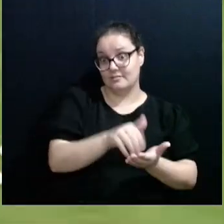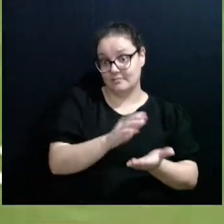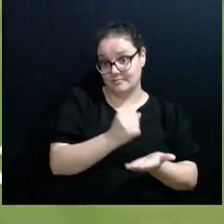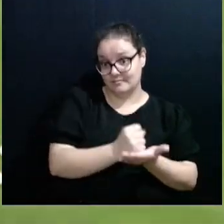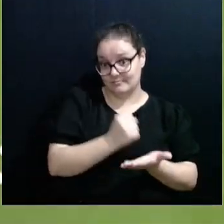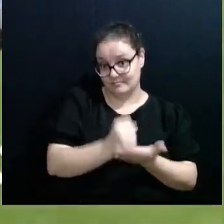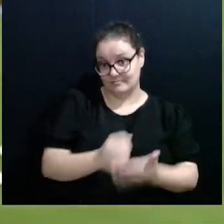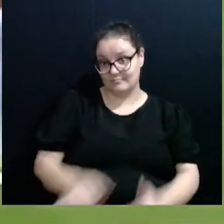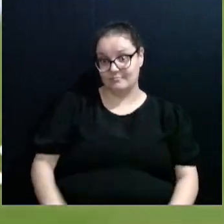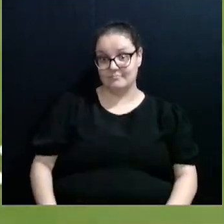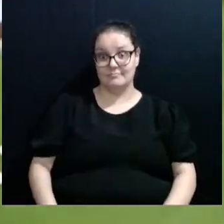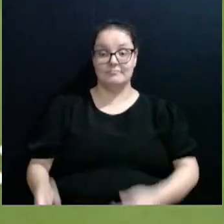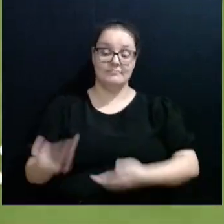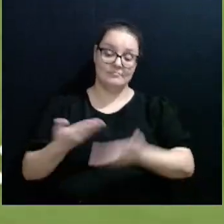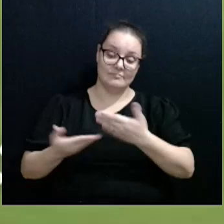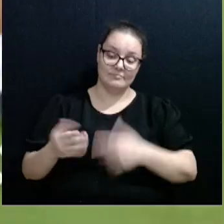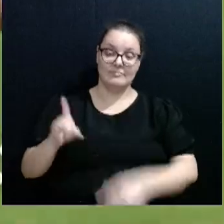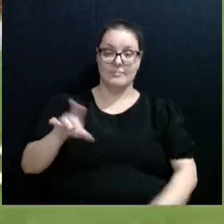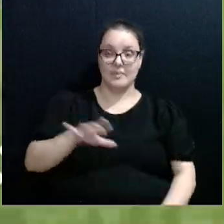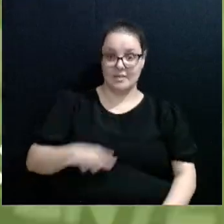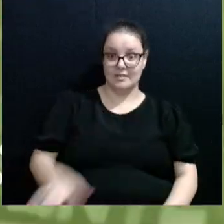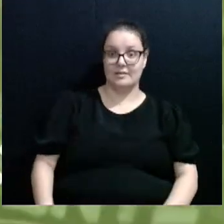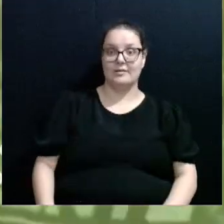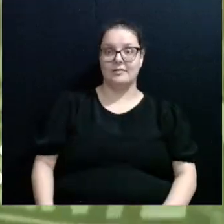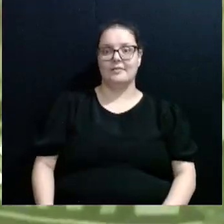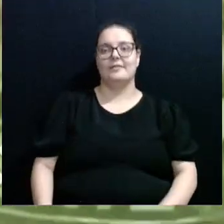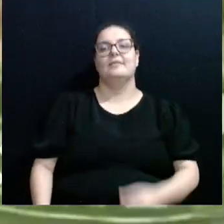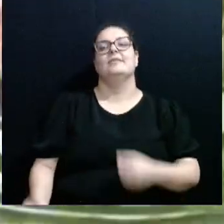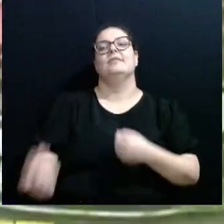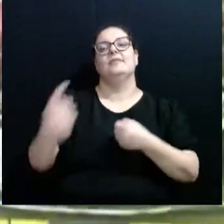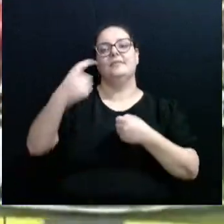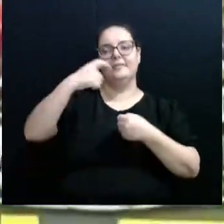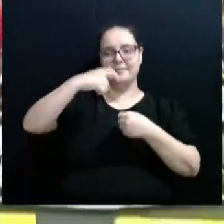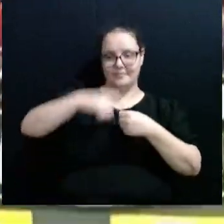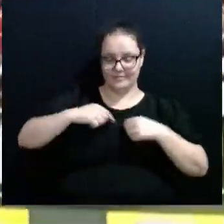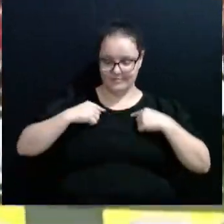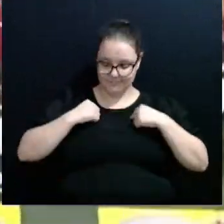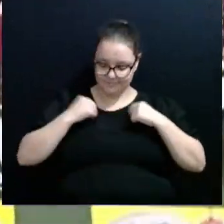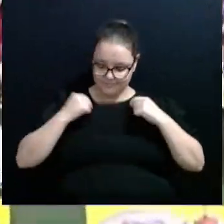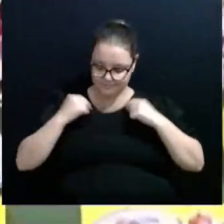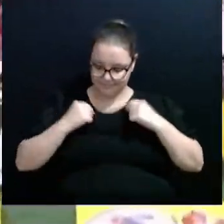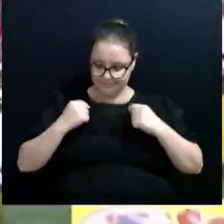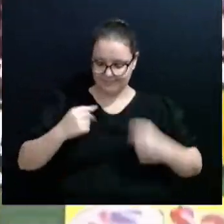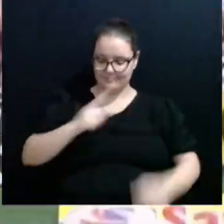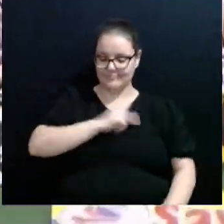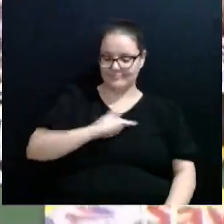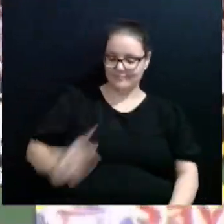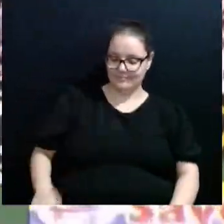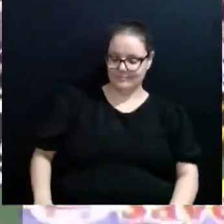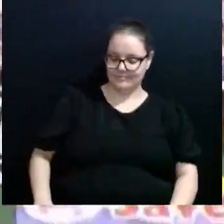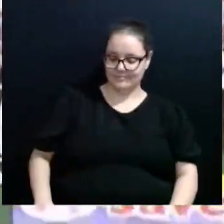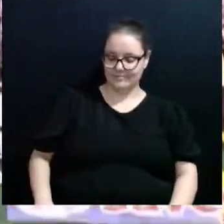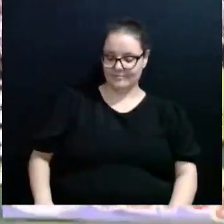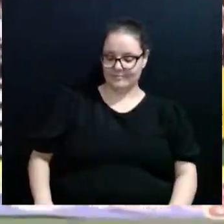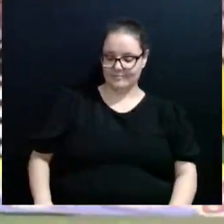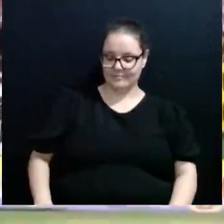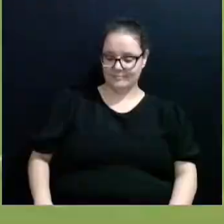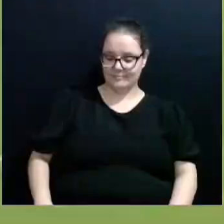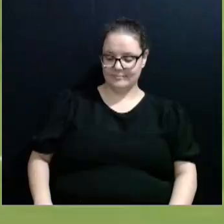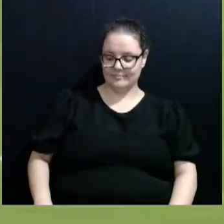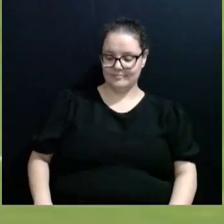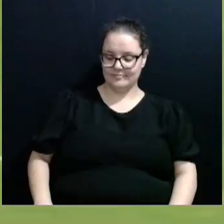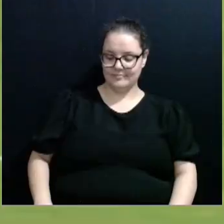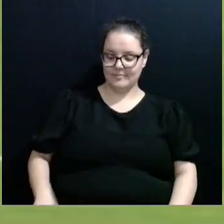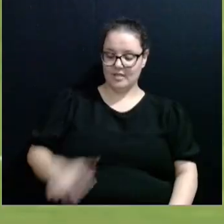a diretoria e volta a vestir a camisa pontepretana. E a Ponte correu no mercado,